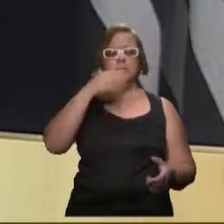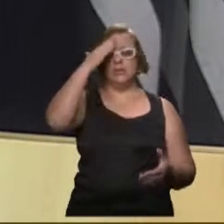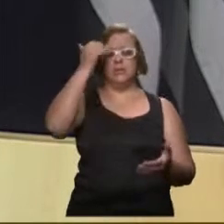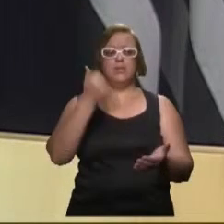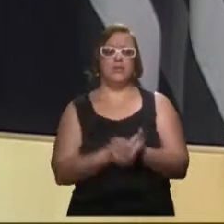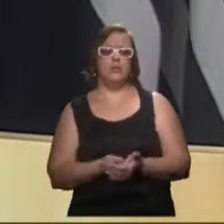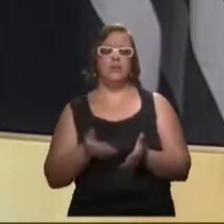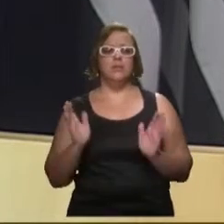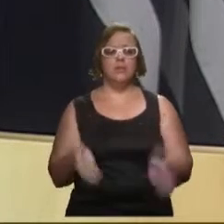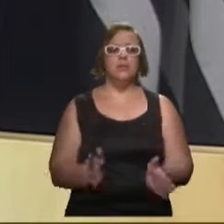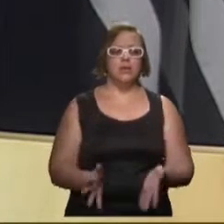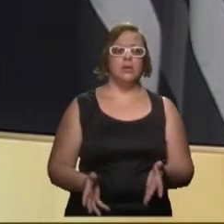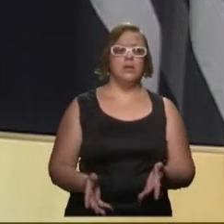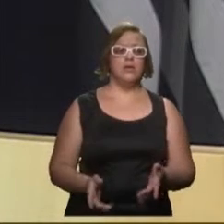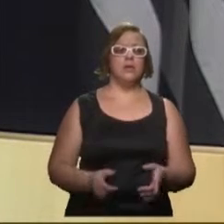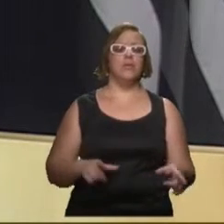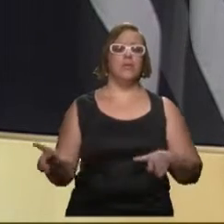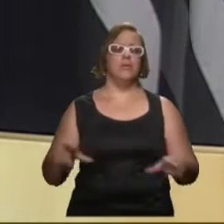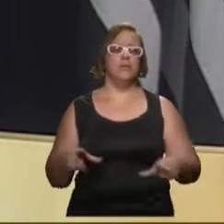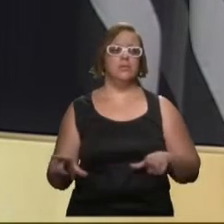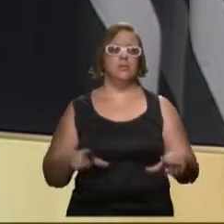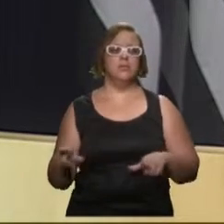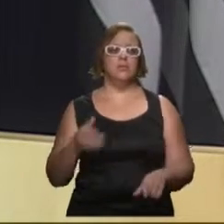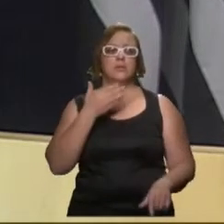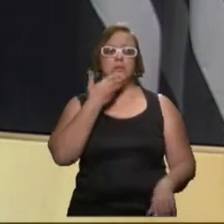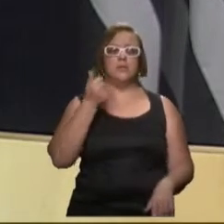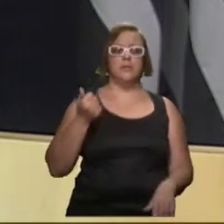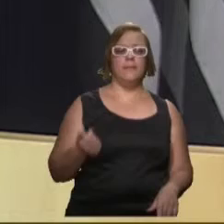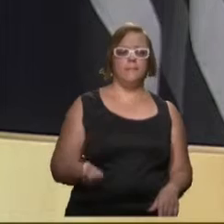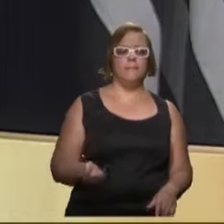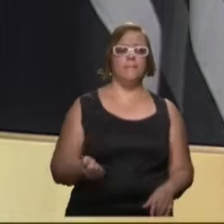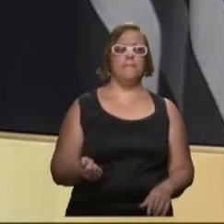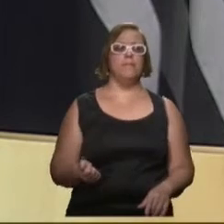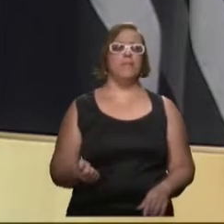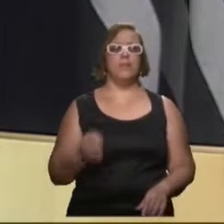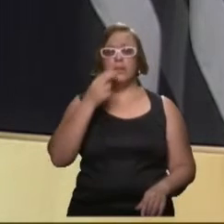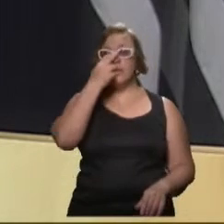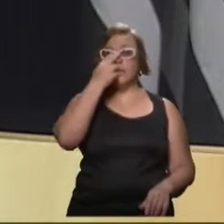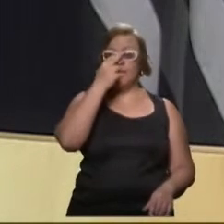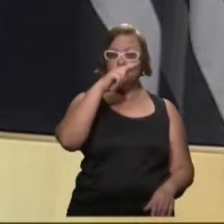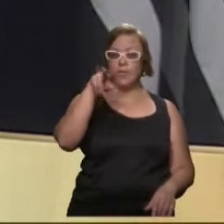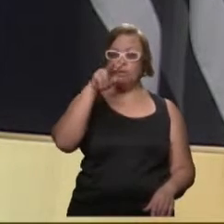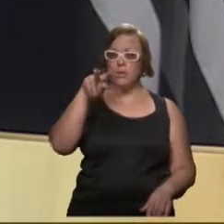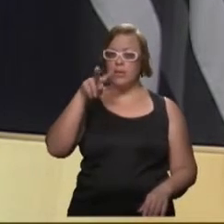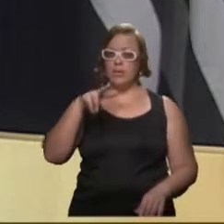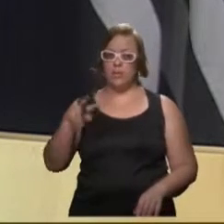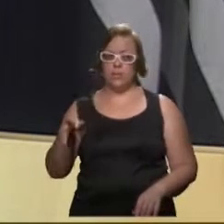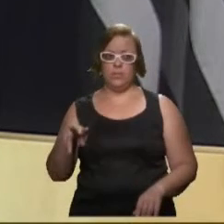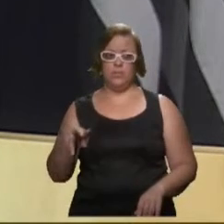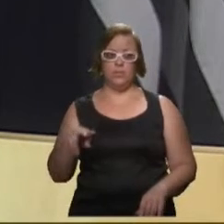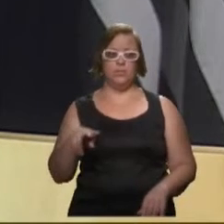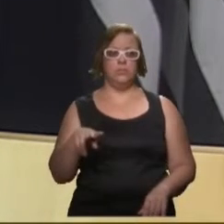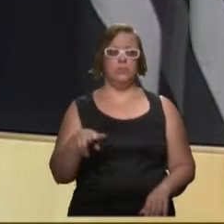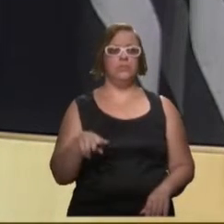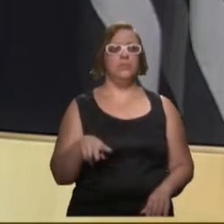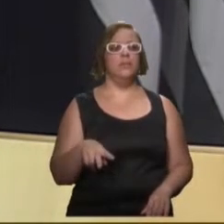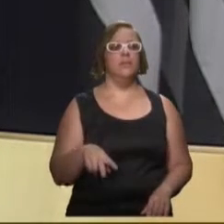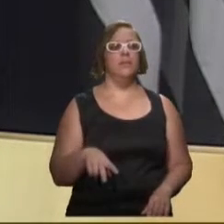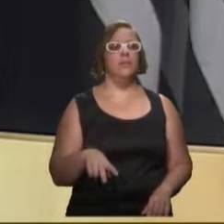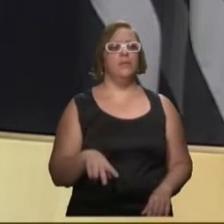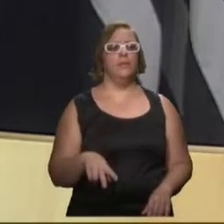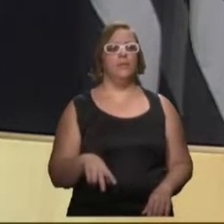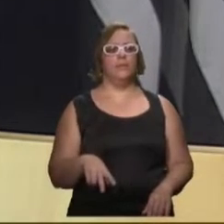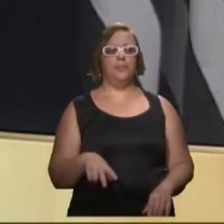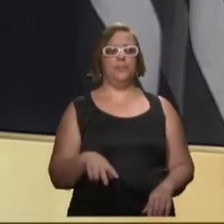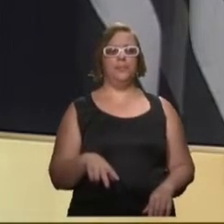liminar que ele tem para poder governar, ele volta aí a olhar para a questão do